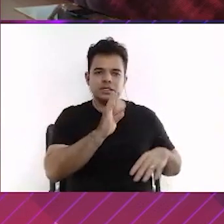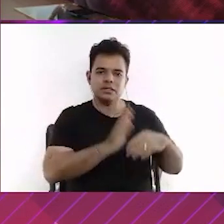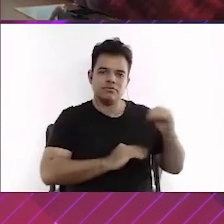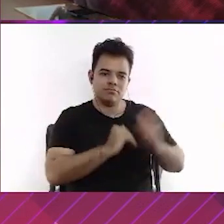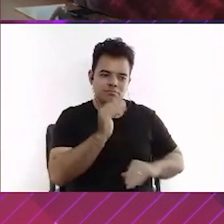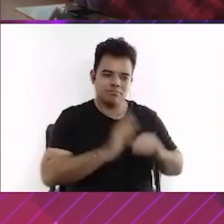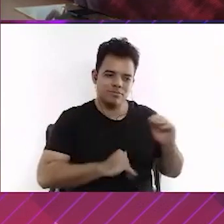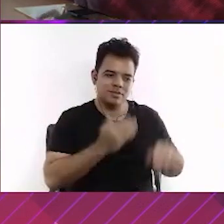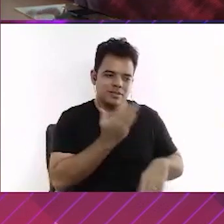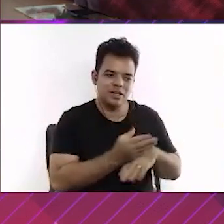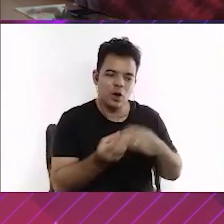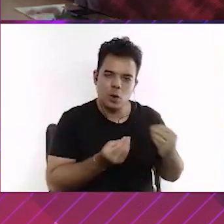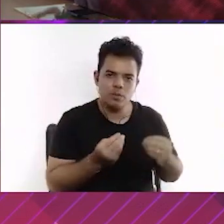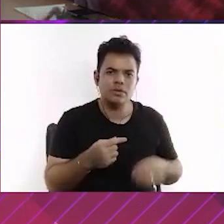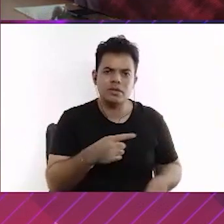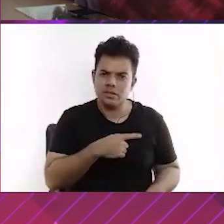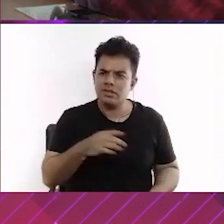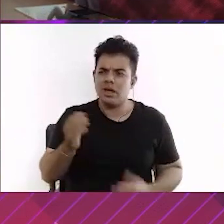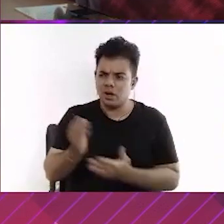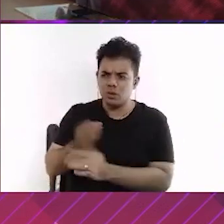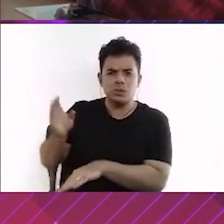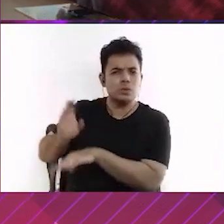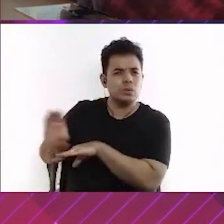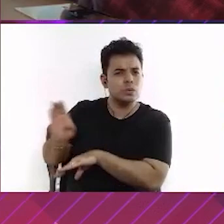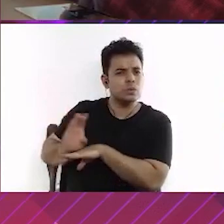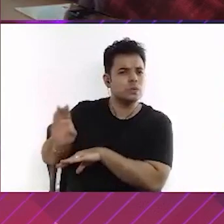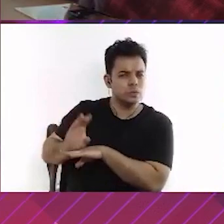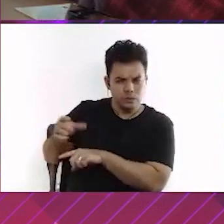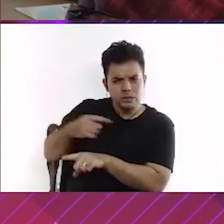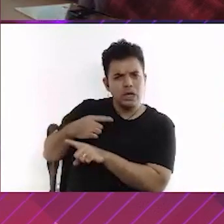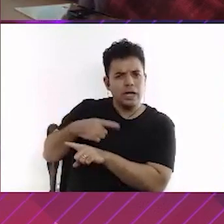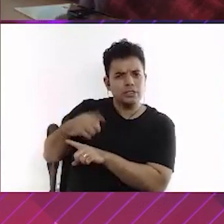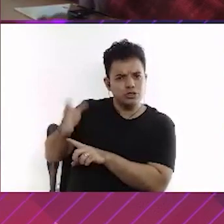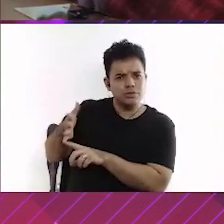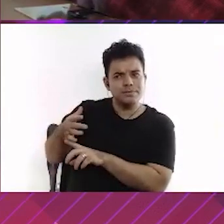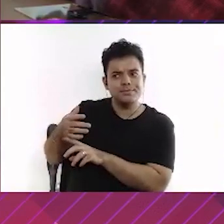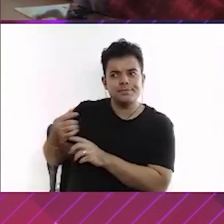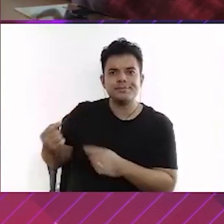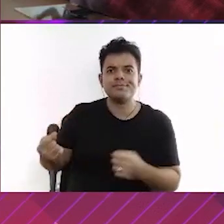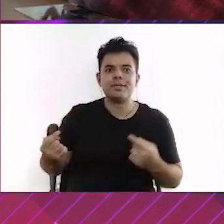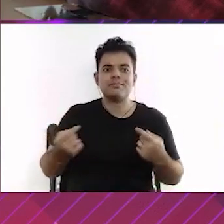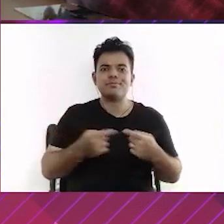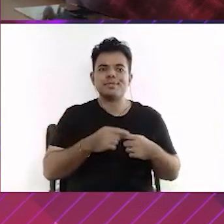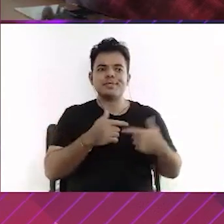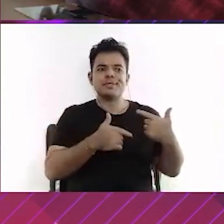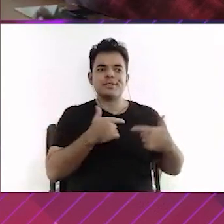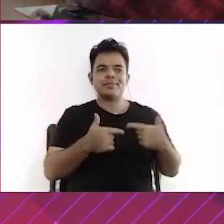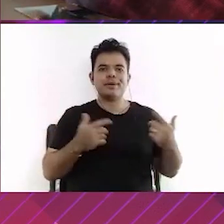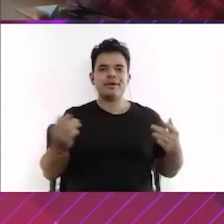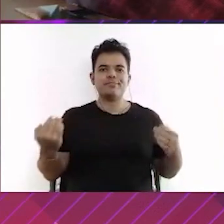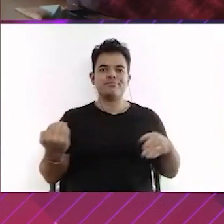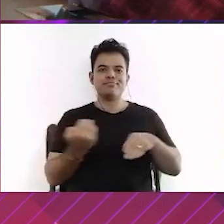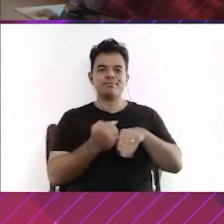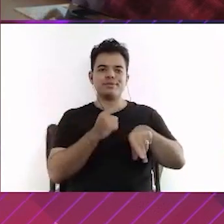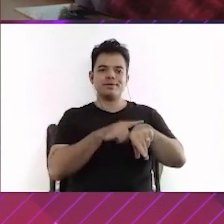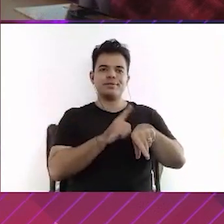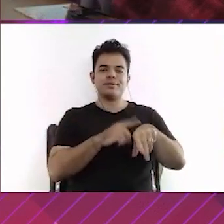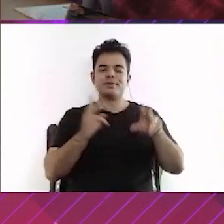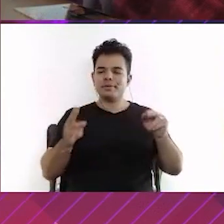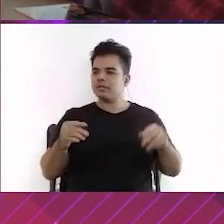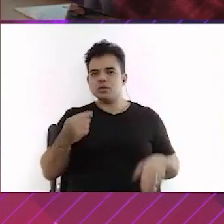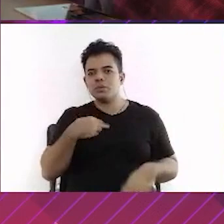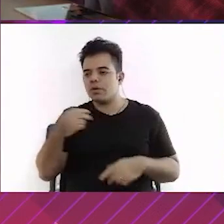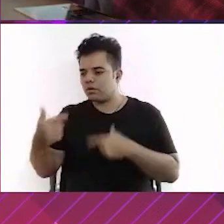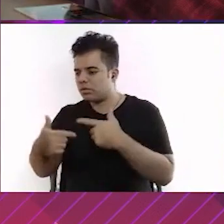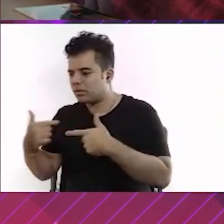que eles tinham cursos, só que os cursos muitas vezes coincidiam com o horário de trabalho. Então, ele não podia sair do plantão para poder fazer